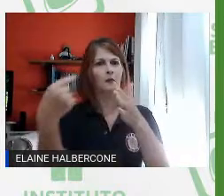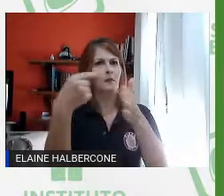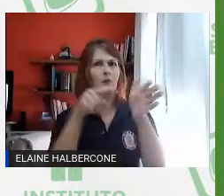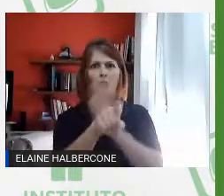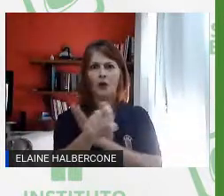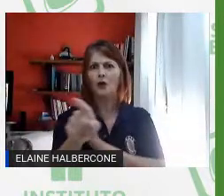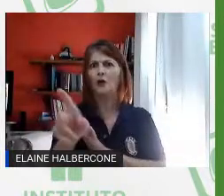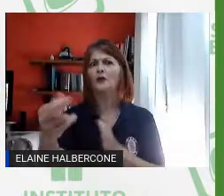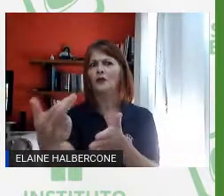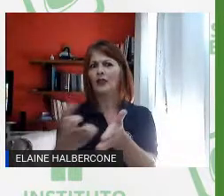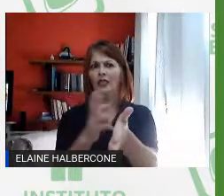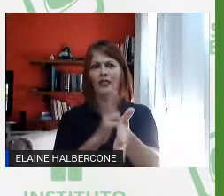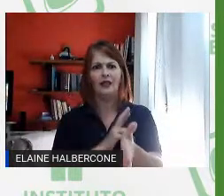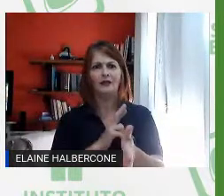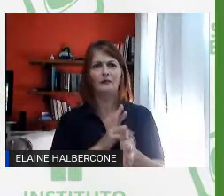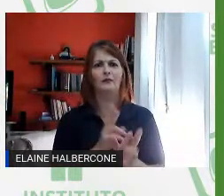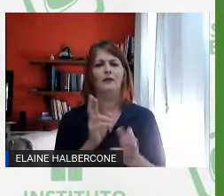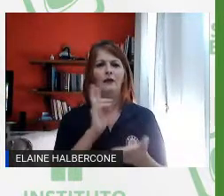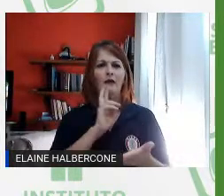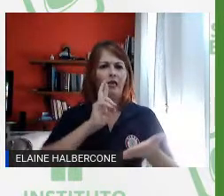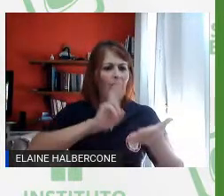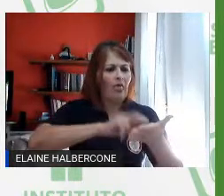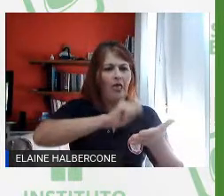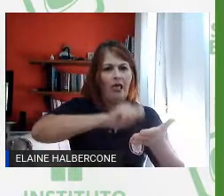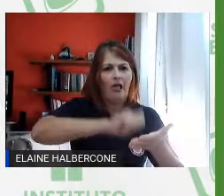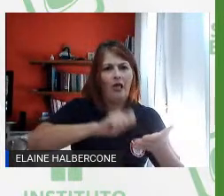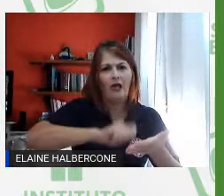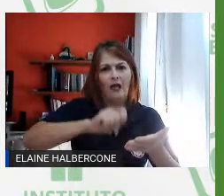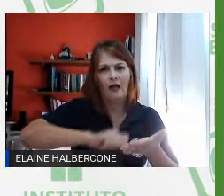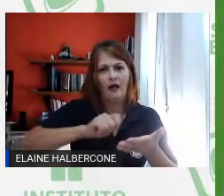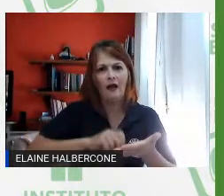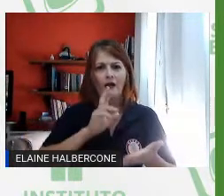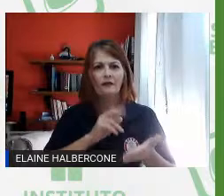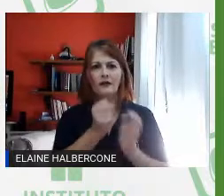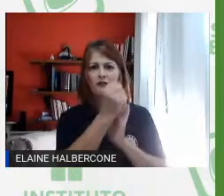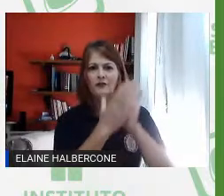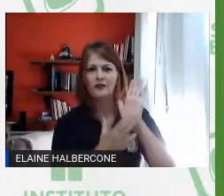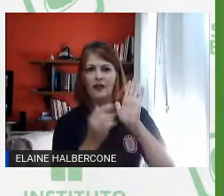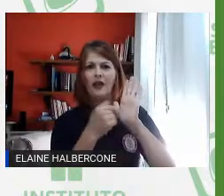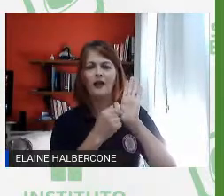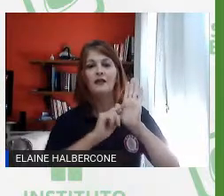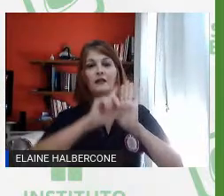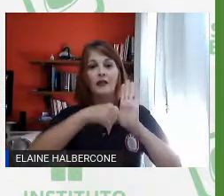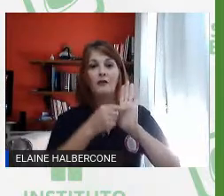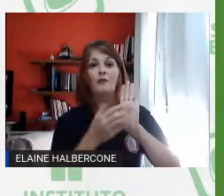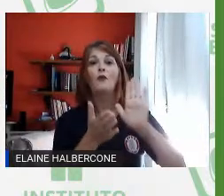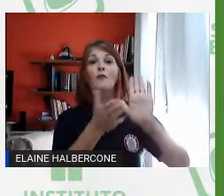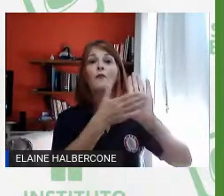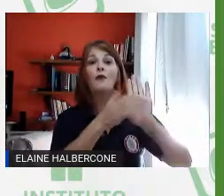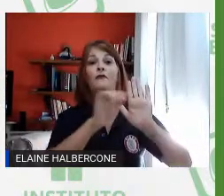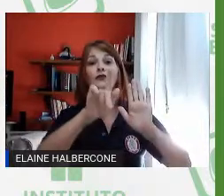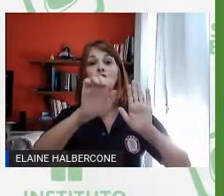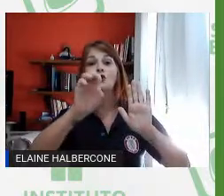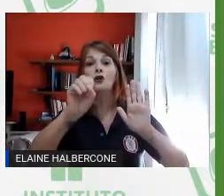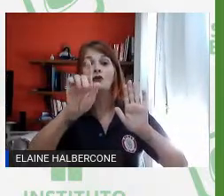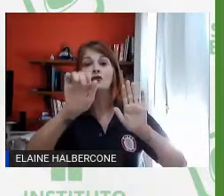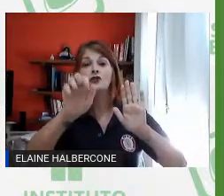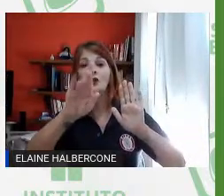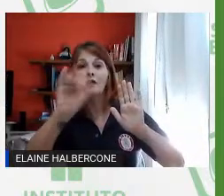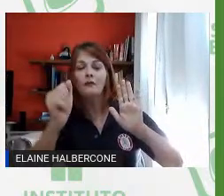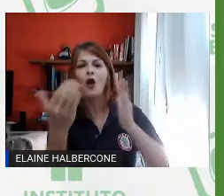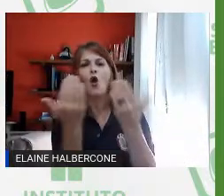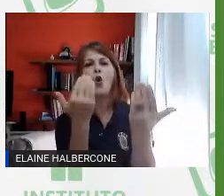interessantes, resolução feita pelo Open Board, depois iremos pelo GeoGebra, para fazer uma comparação do que se foi